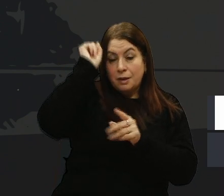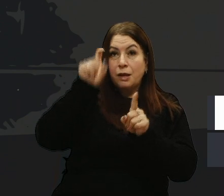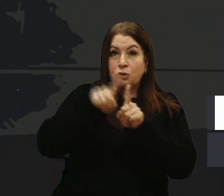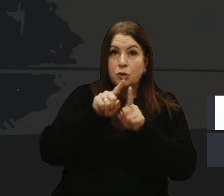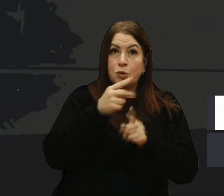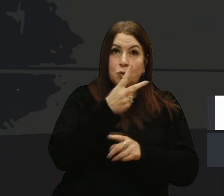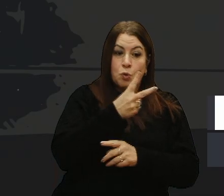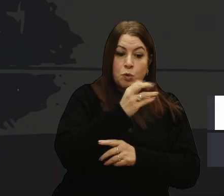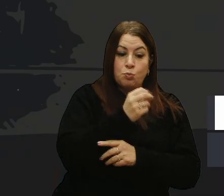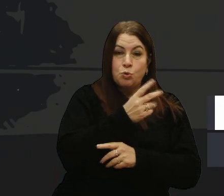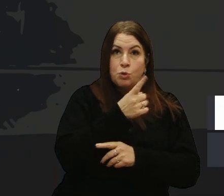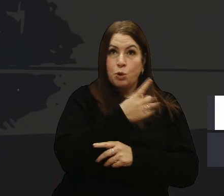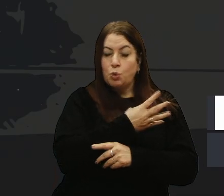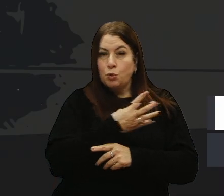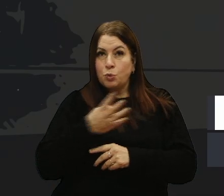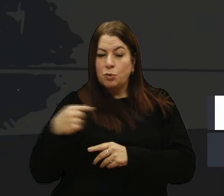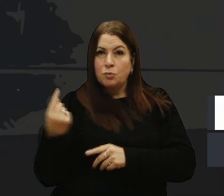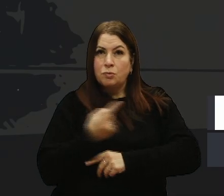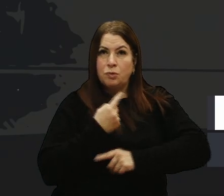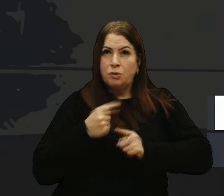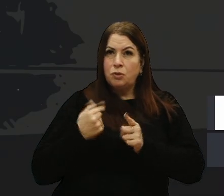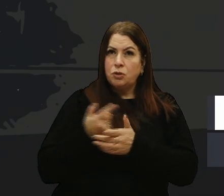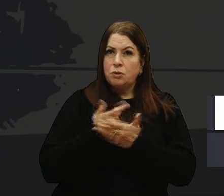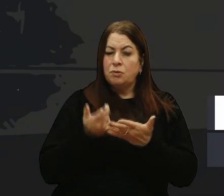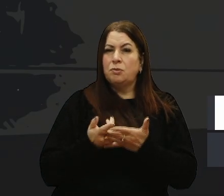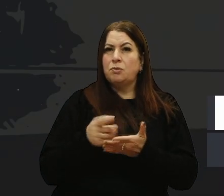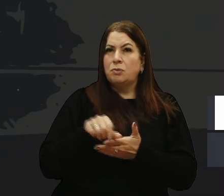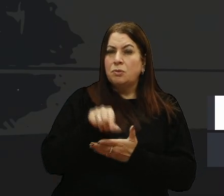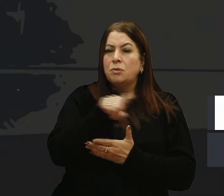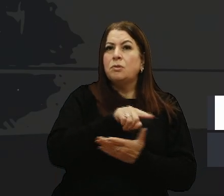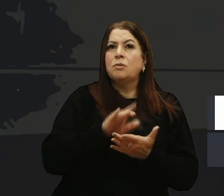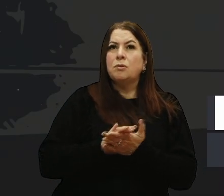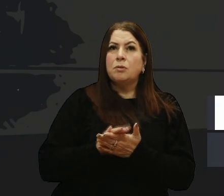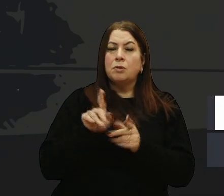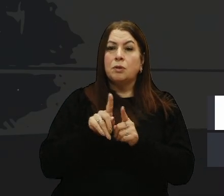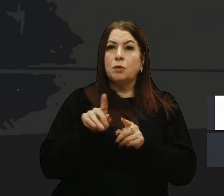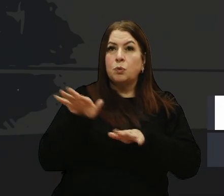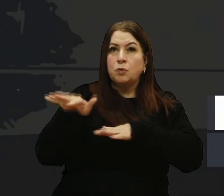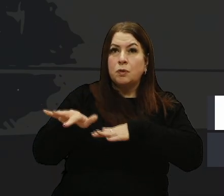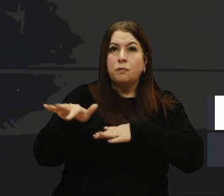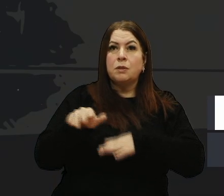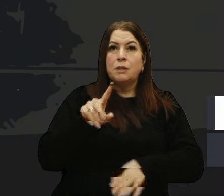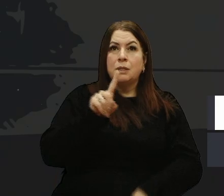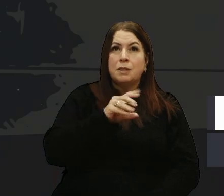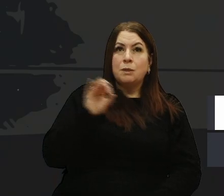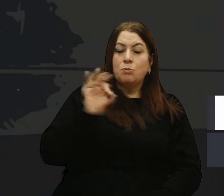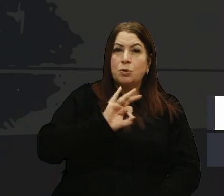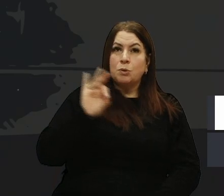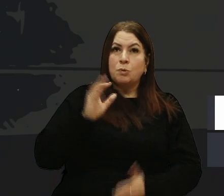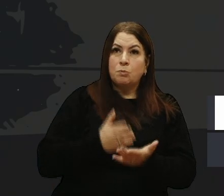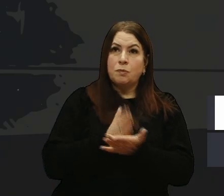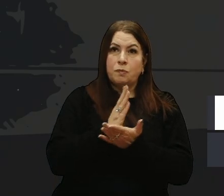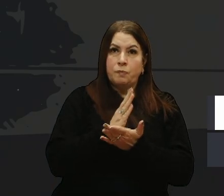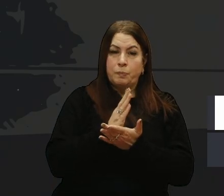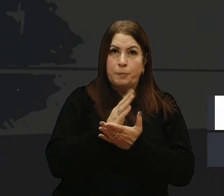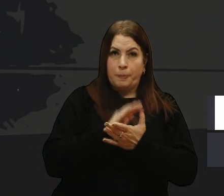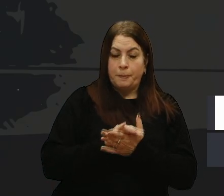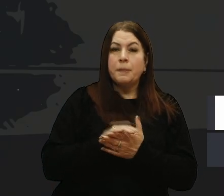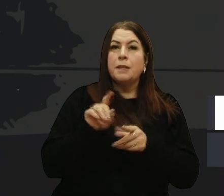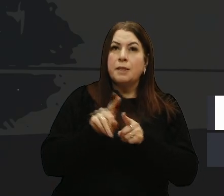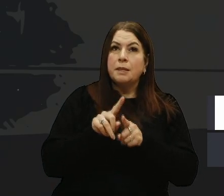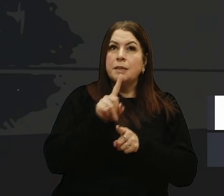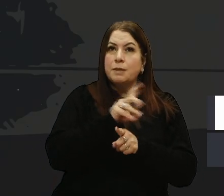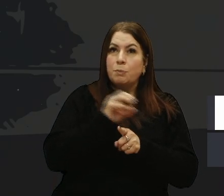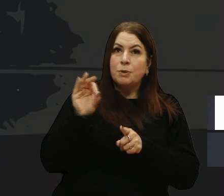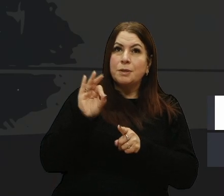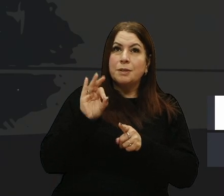desde 2014, e a gente fez esse ano também em convênio com a universidade. O desfile teve 100% de aprovação e